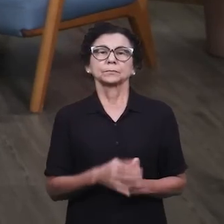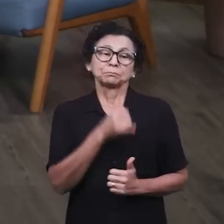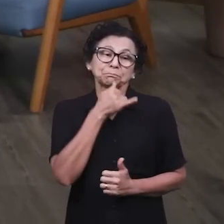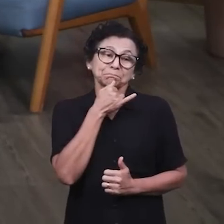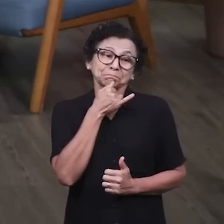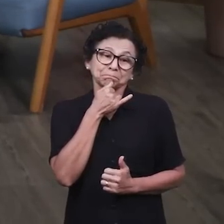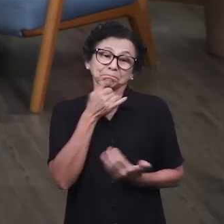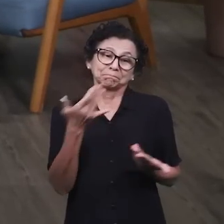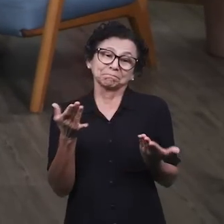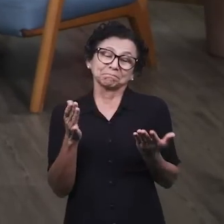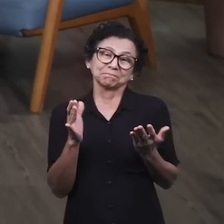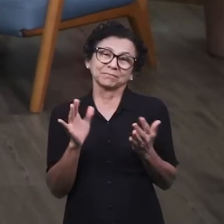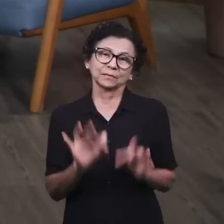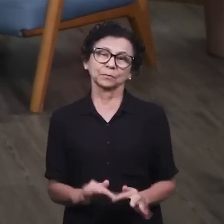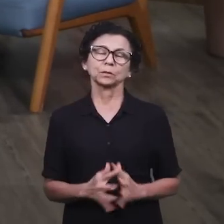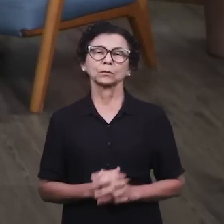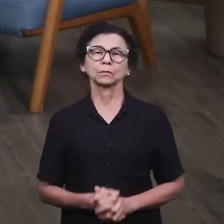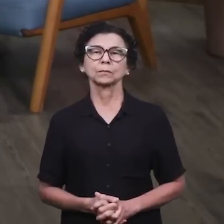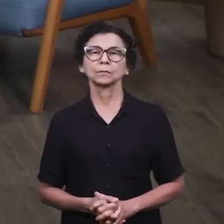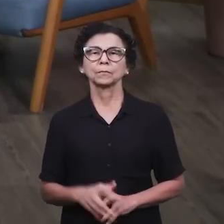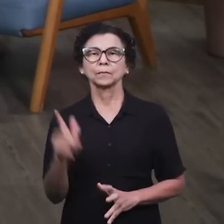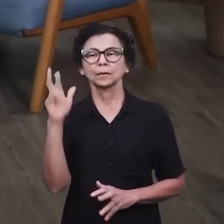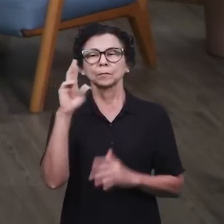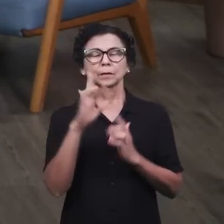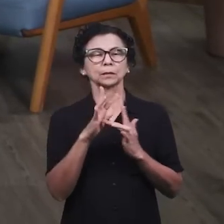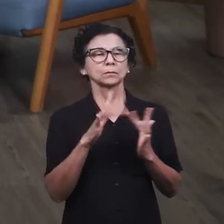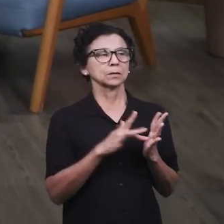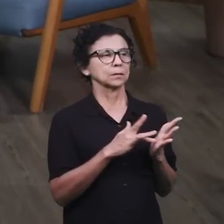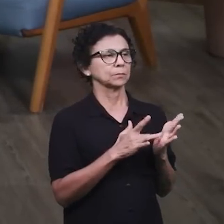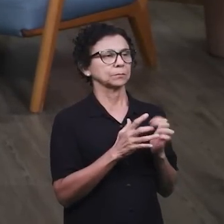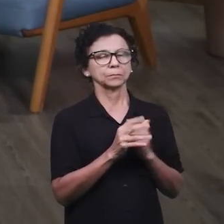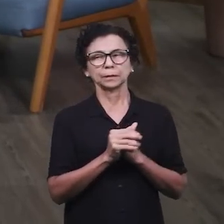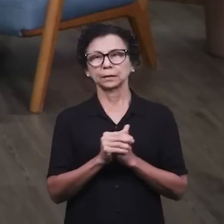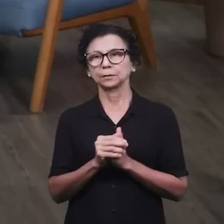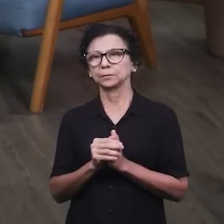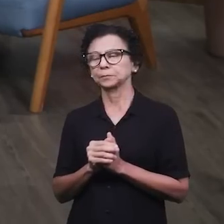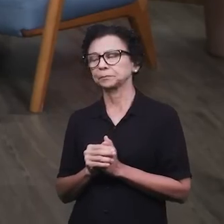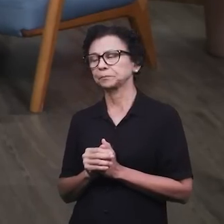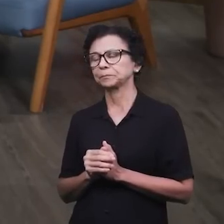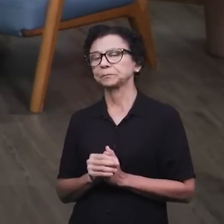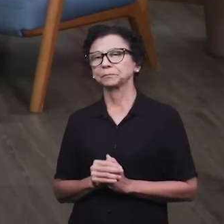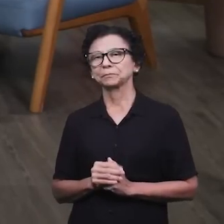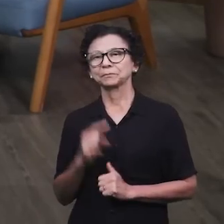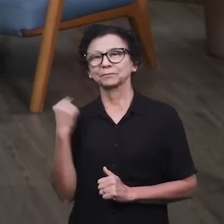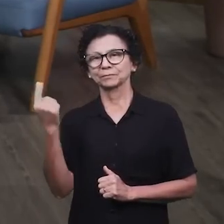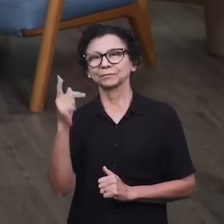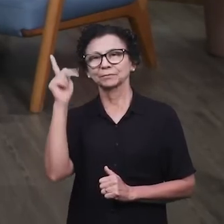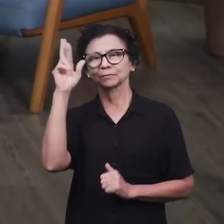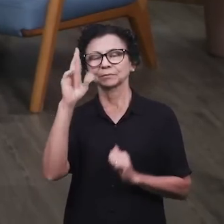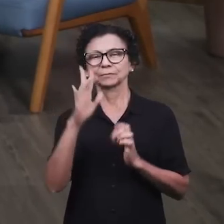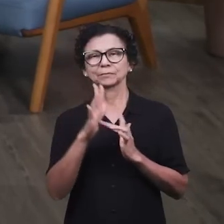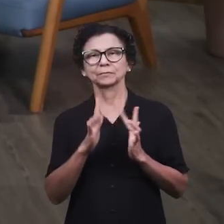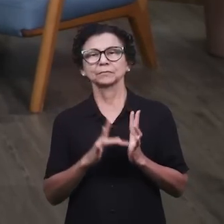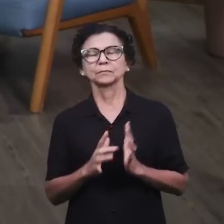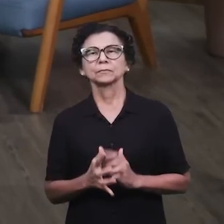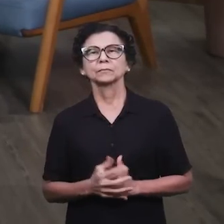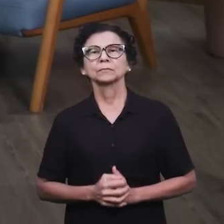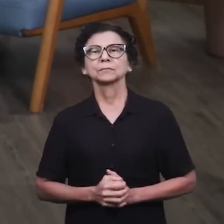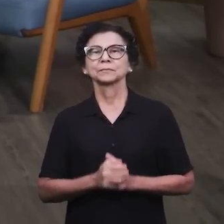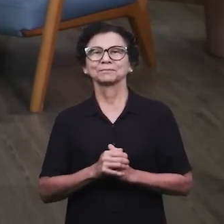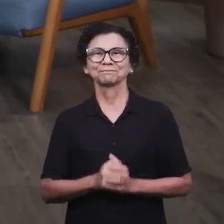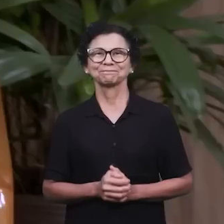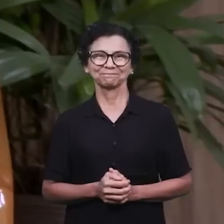para nos conduzir e ajudar na caminhada rumo à vida eterna com Deus. Glória a Jesus.